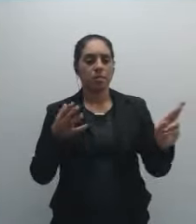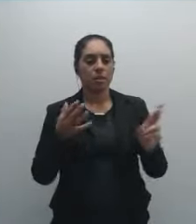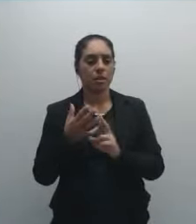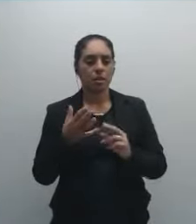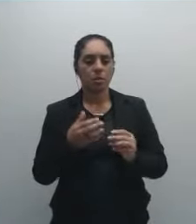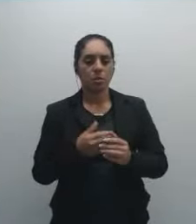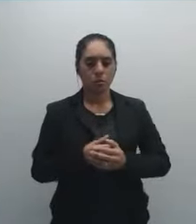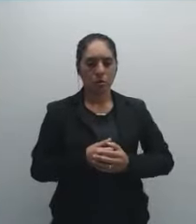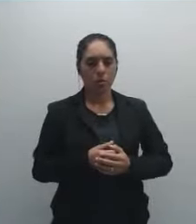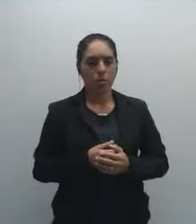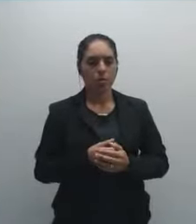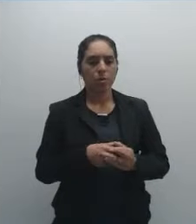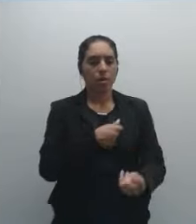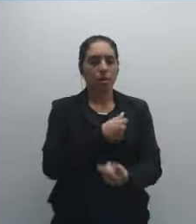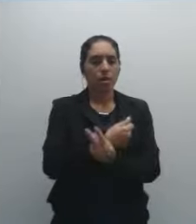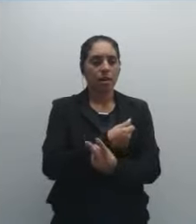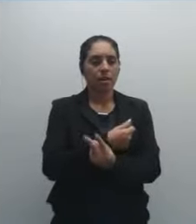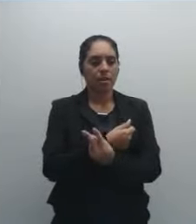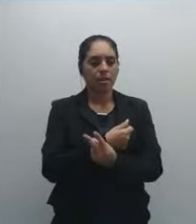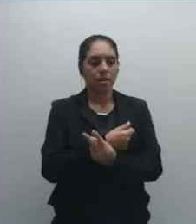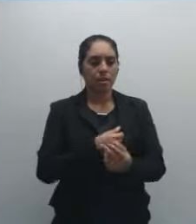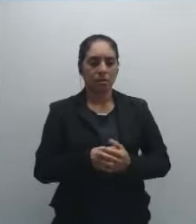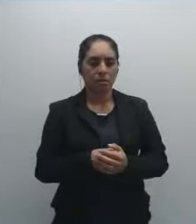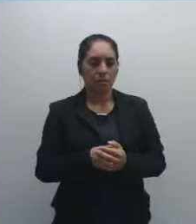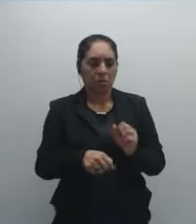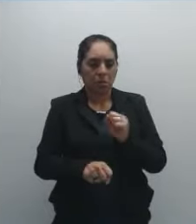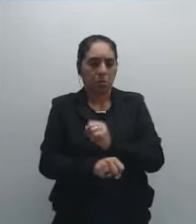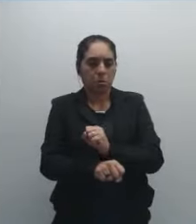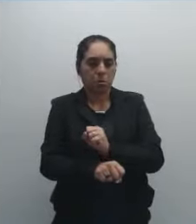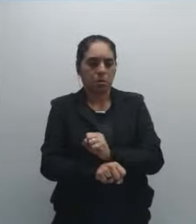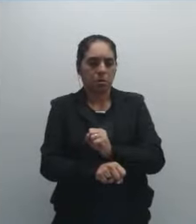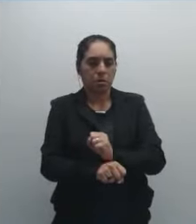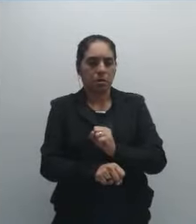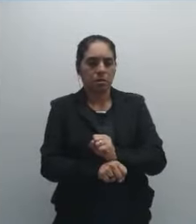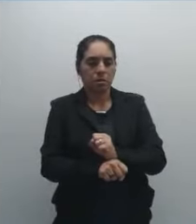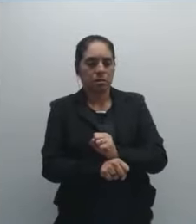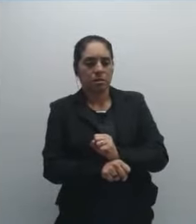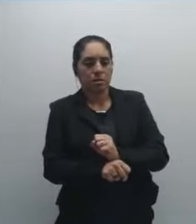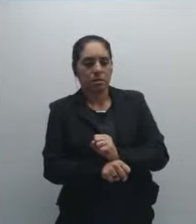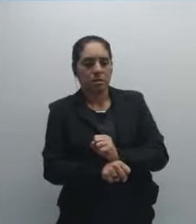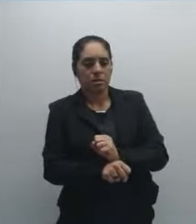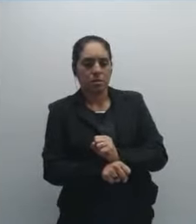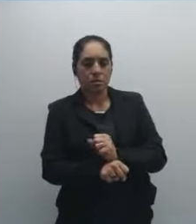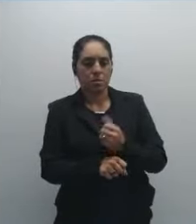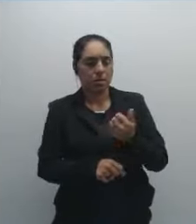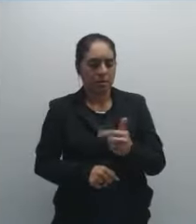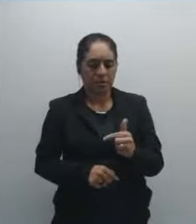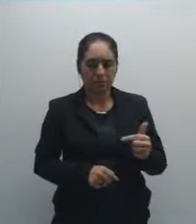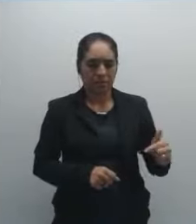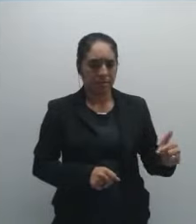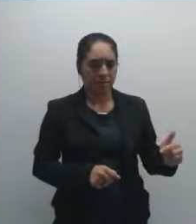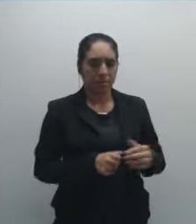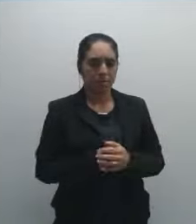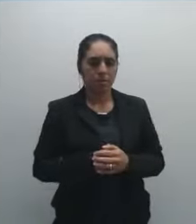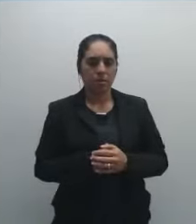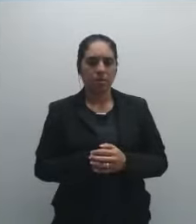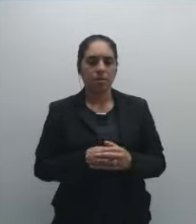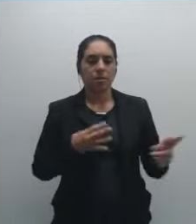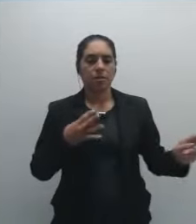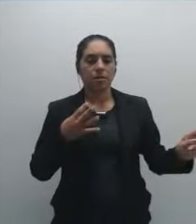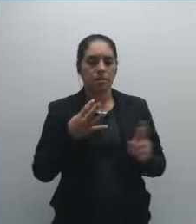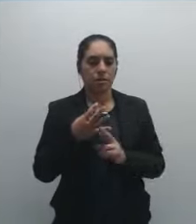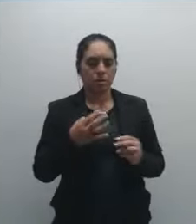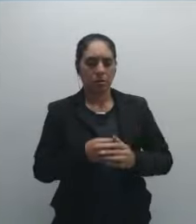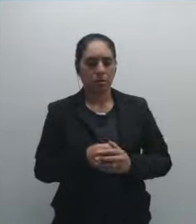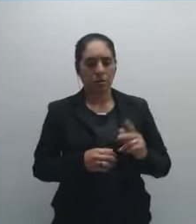não aguardou sequer para interpor o recurso do HC que